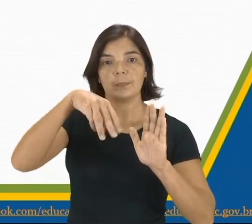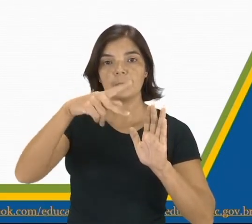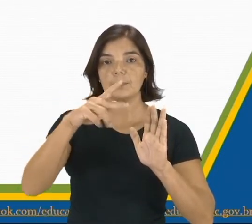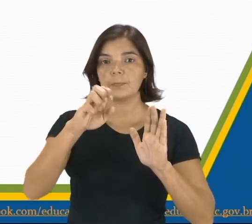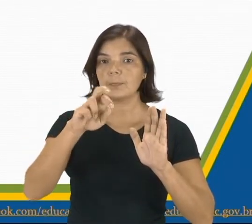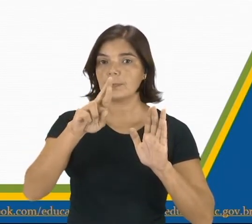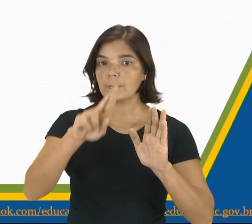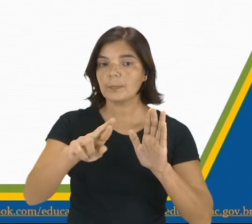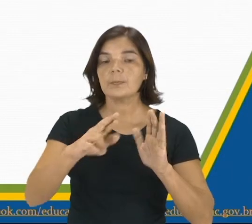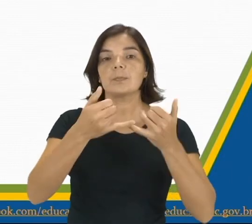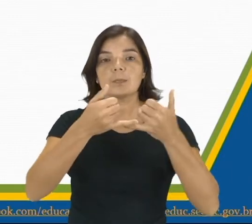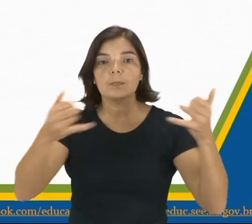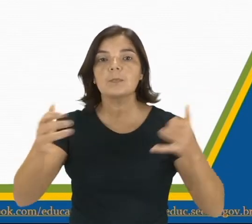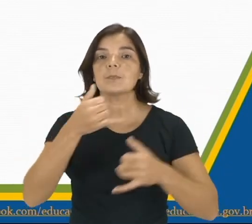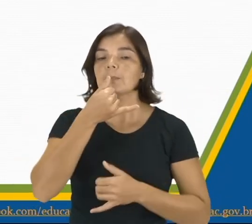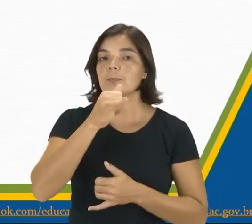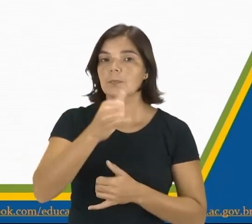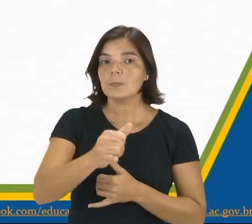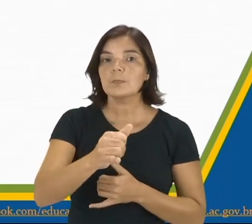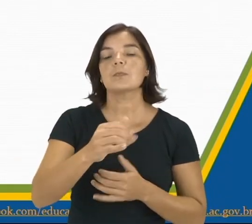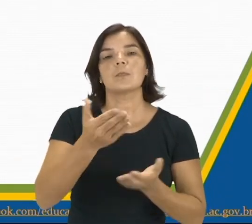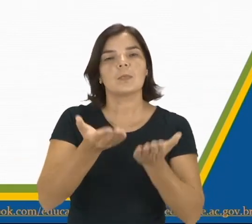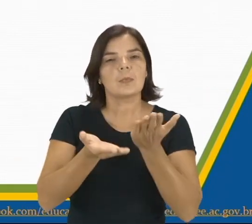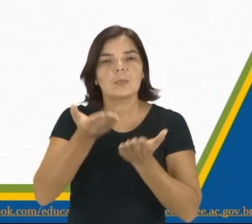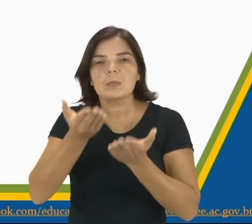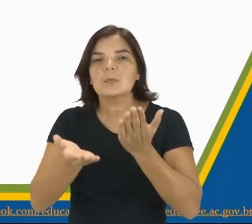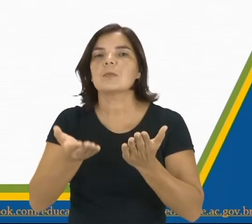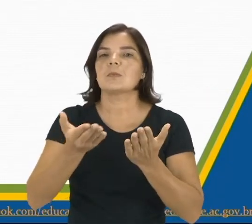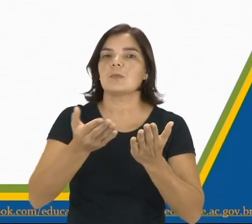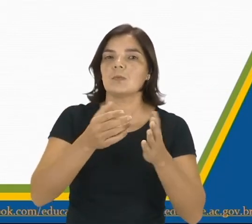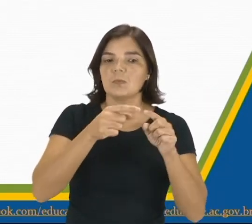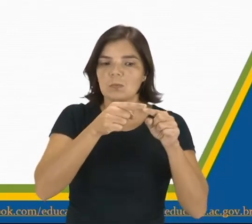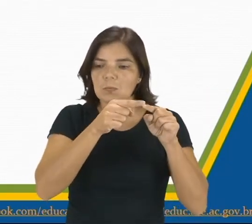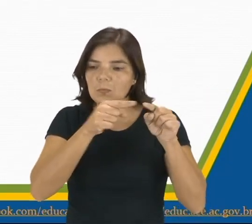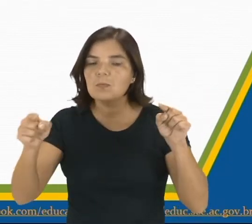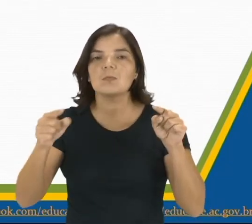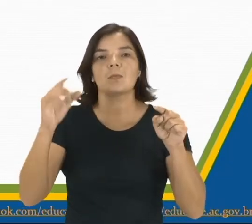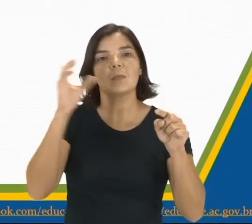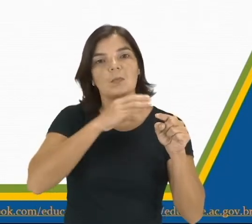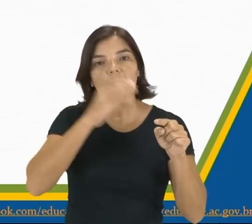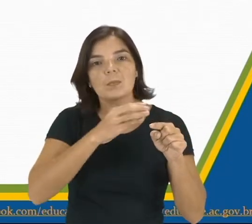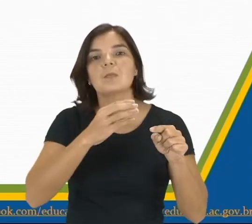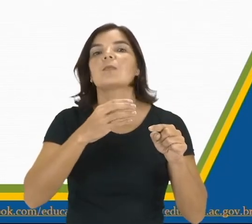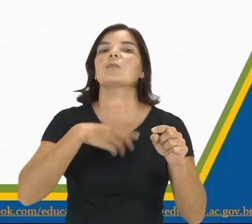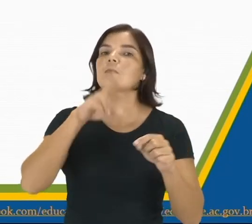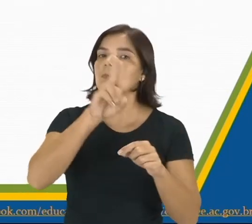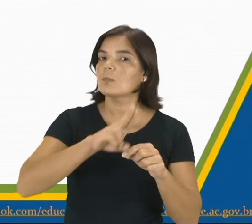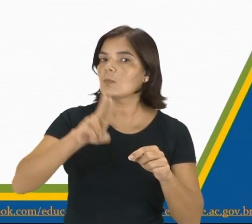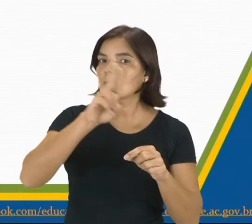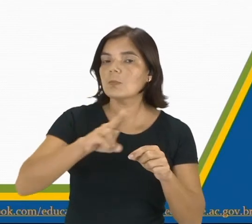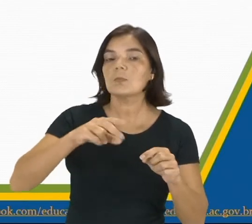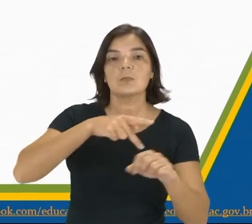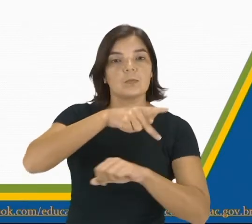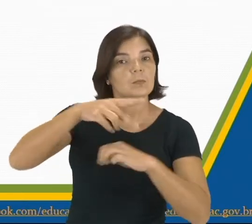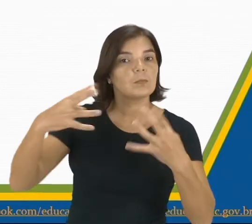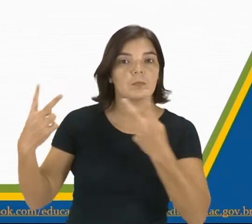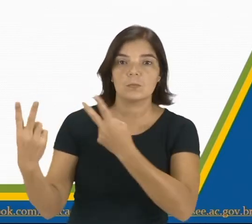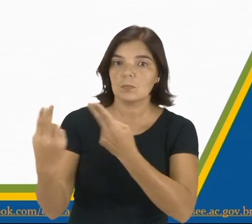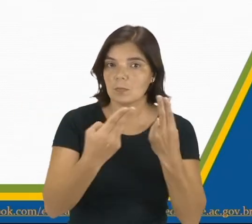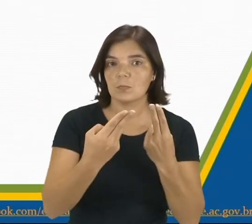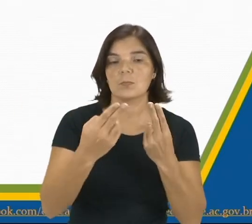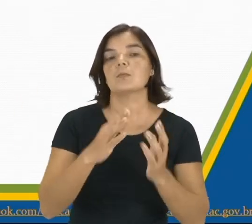corrente elétrica, que vai ser a medida de intensidade que nós vamos usar no Sistema Internacional de Unidades, que é o